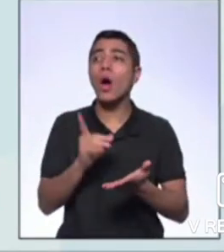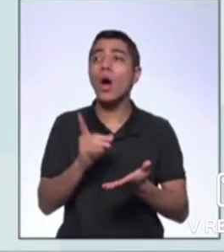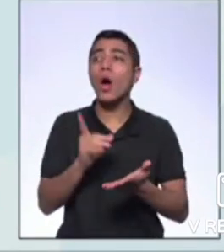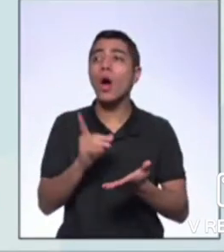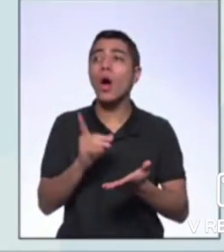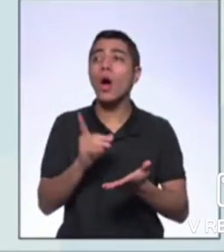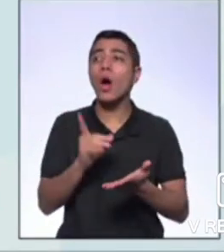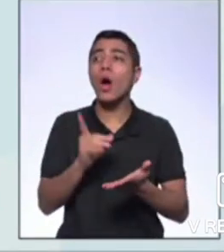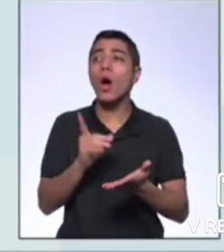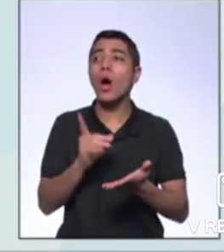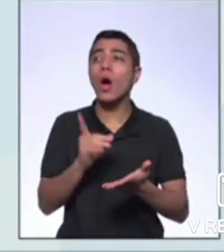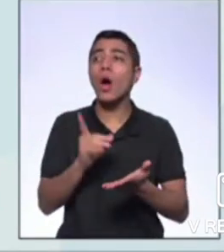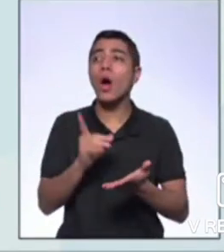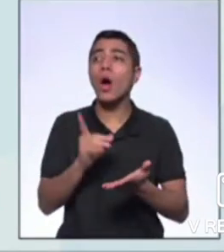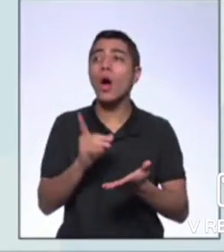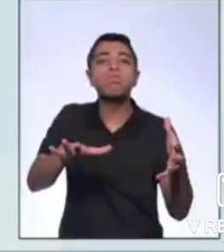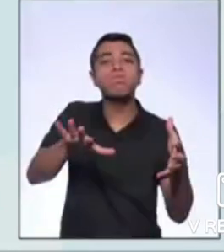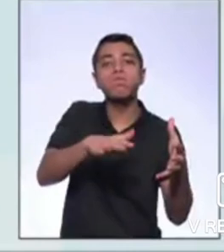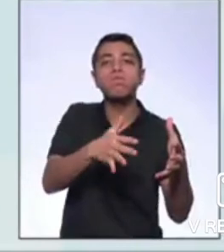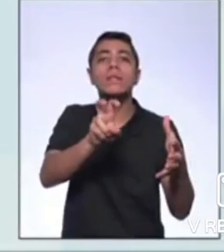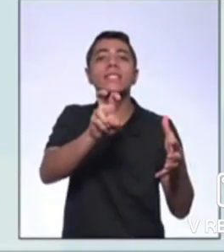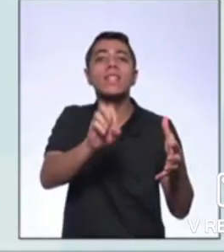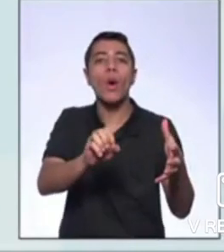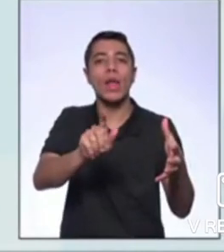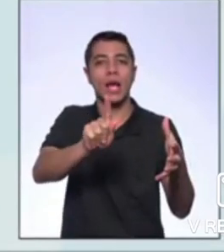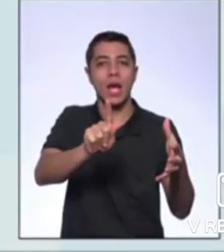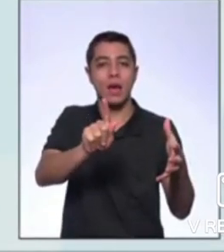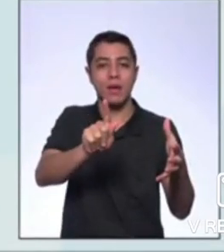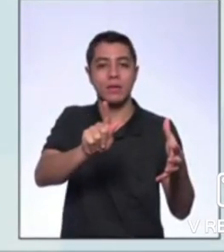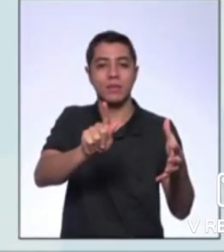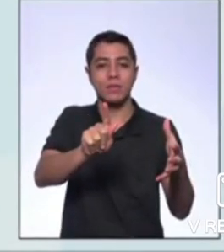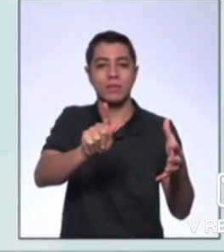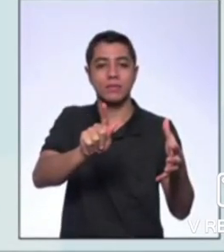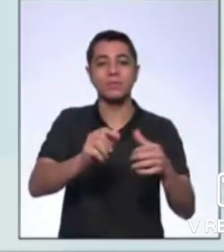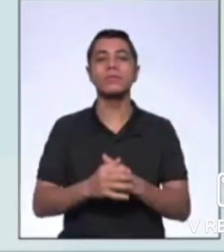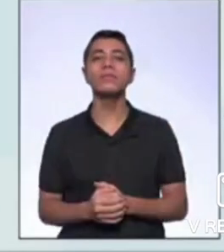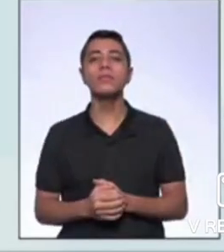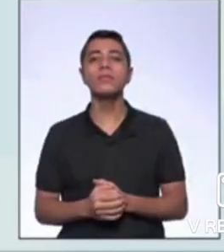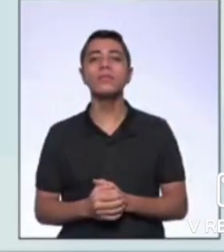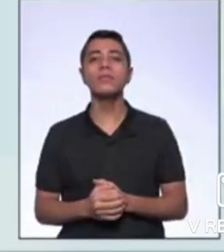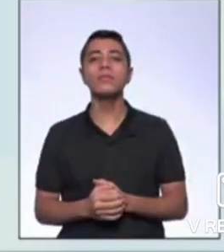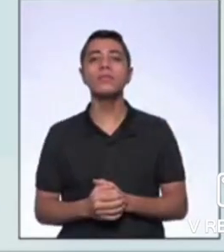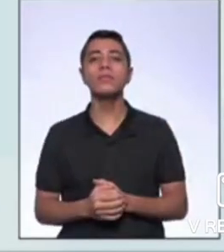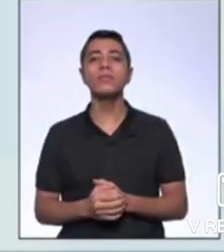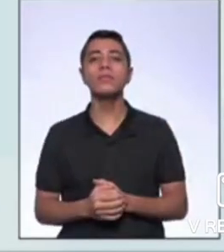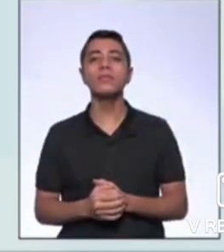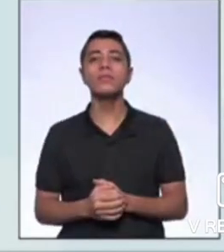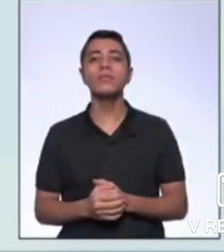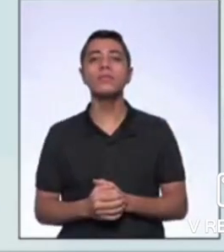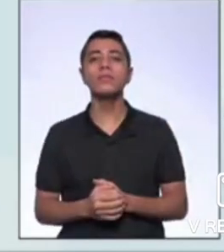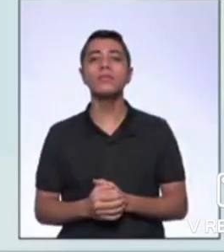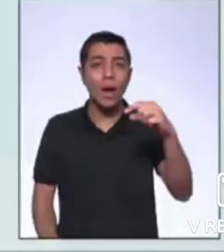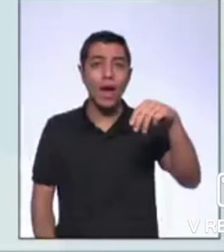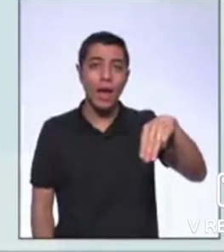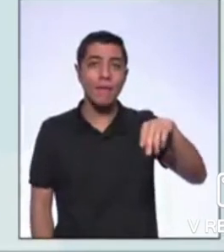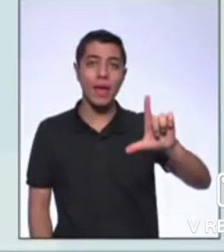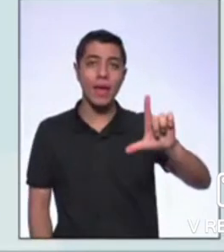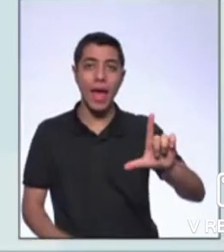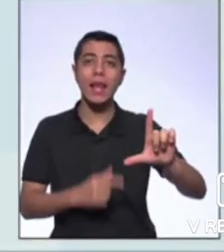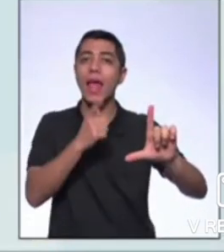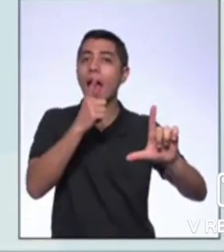a relação massa-volume para a água é 1:1. Então, 1 ml de água corresponde a 1 grama